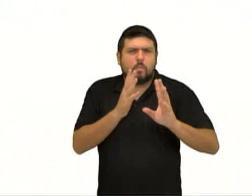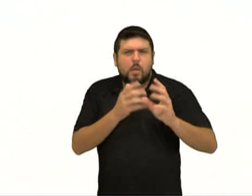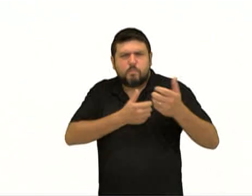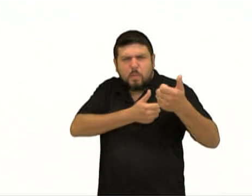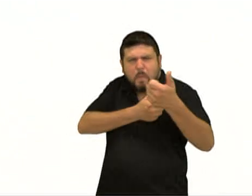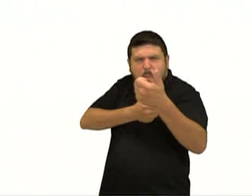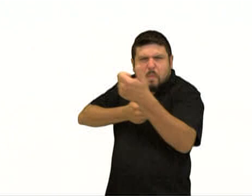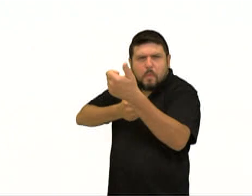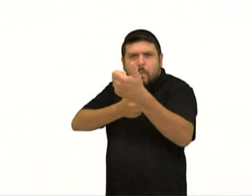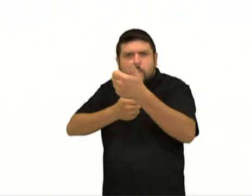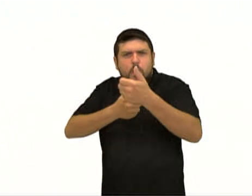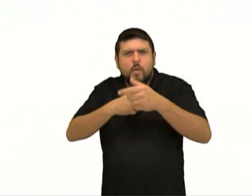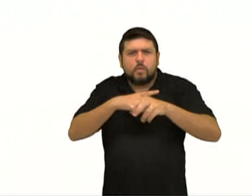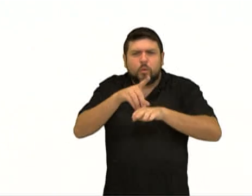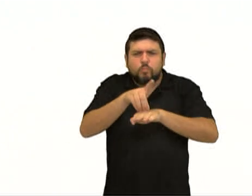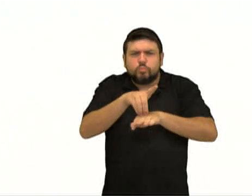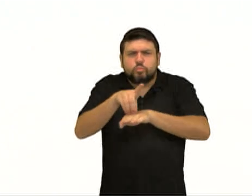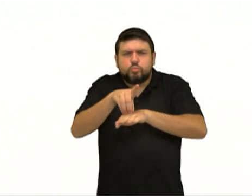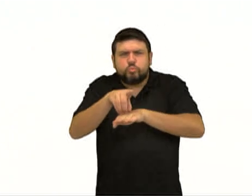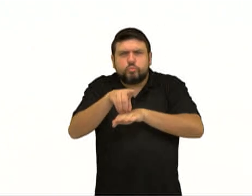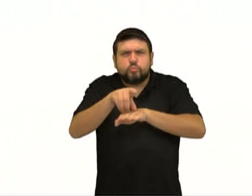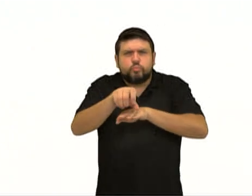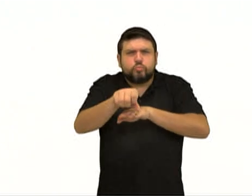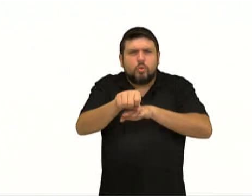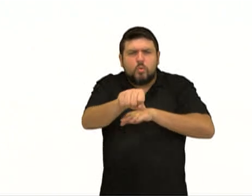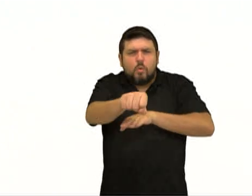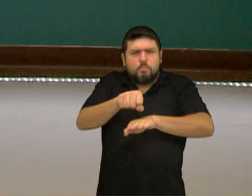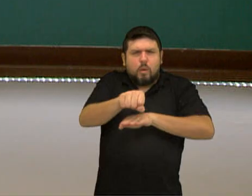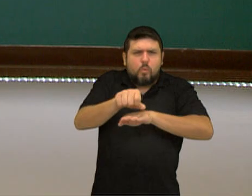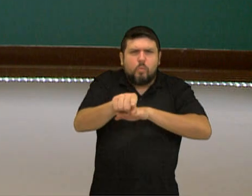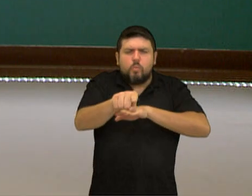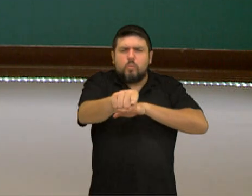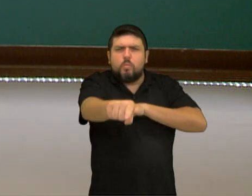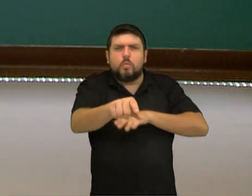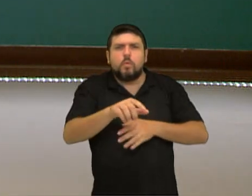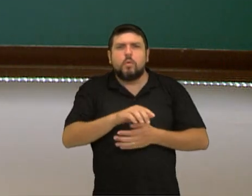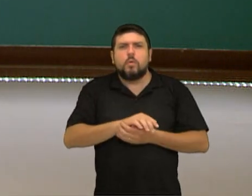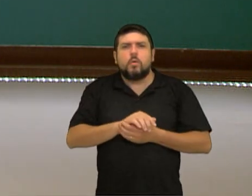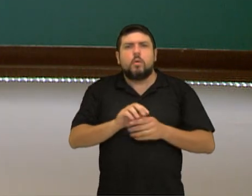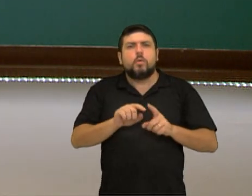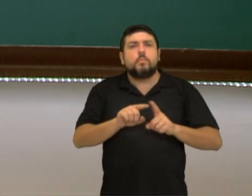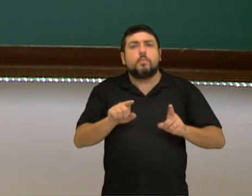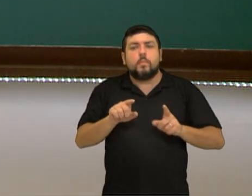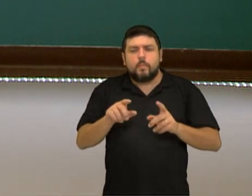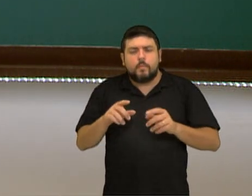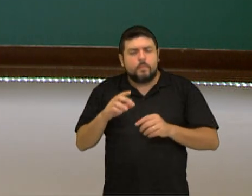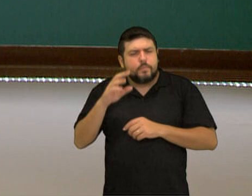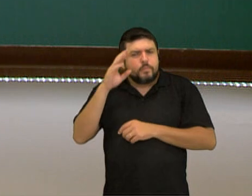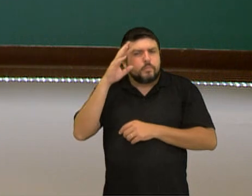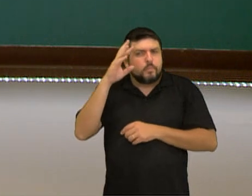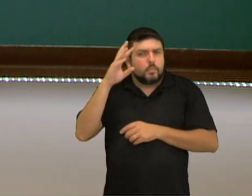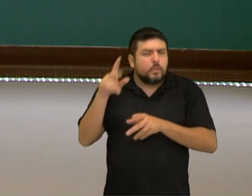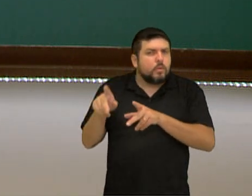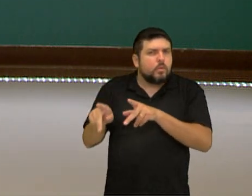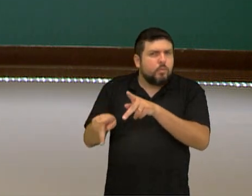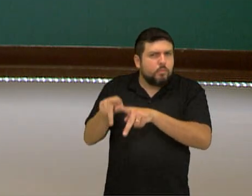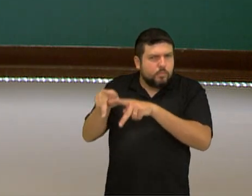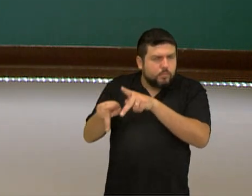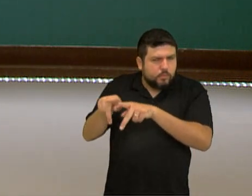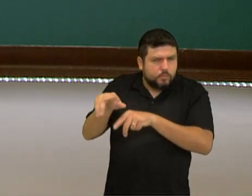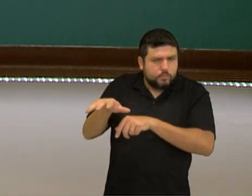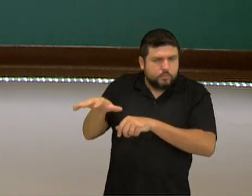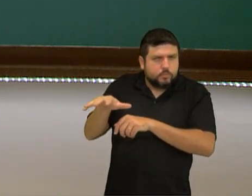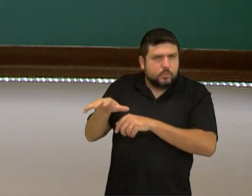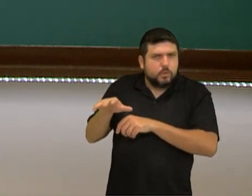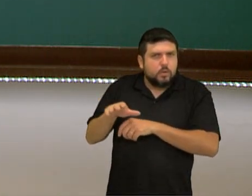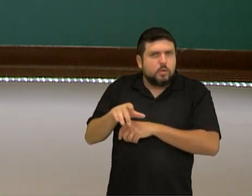metralhadoras, tanques de guerra? E pensando em guerra para a população civil, para a população em geral, você já